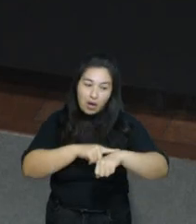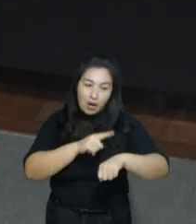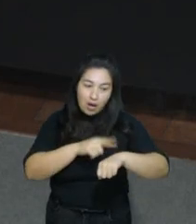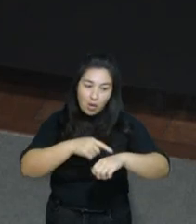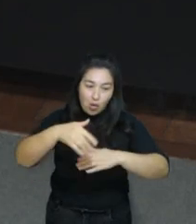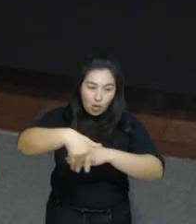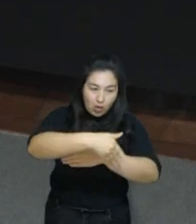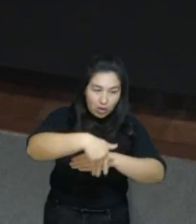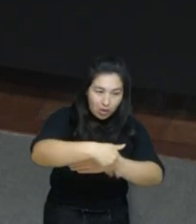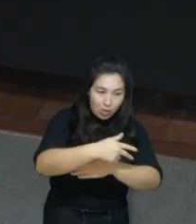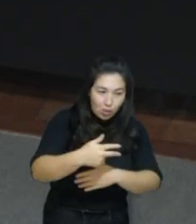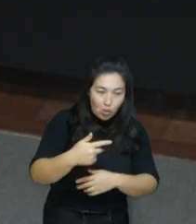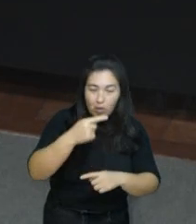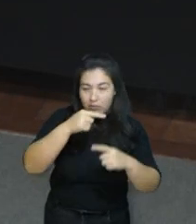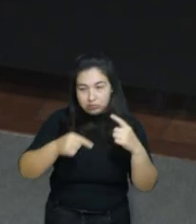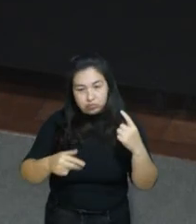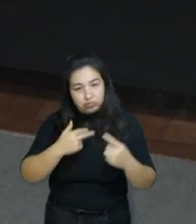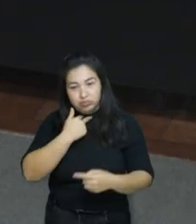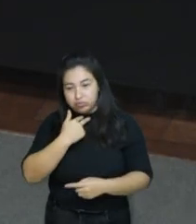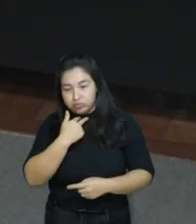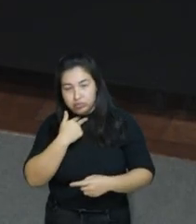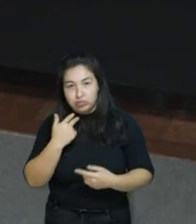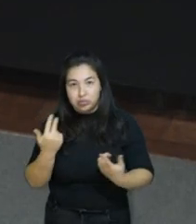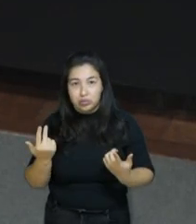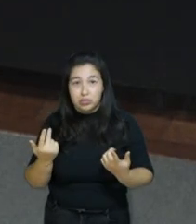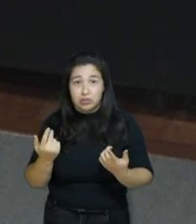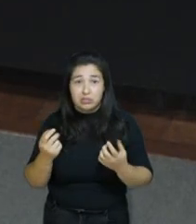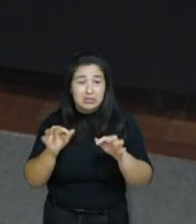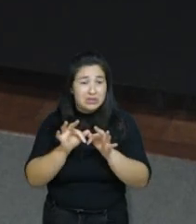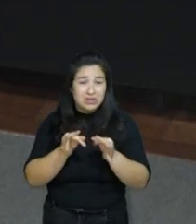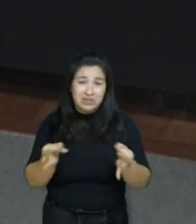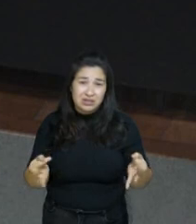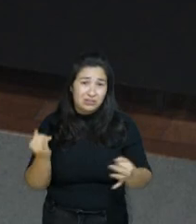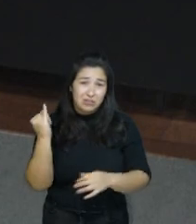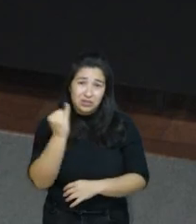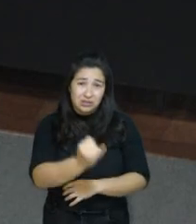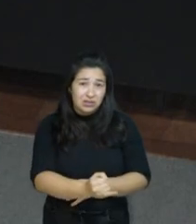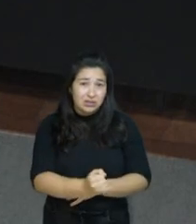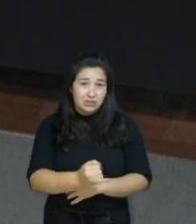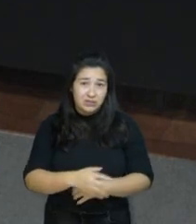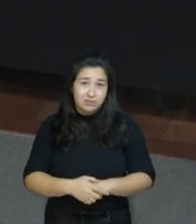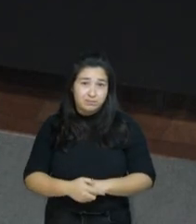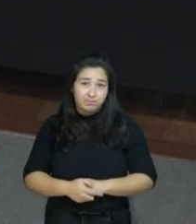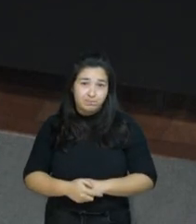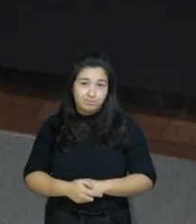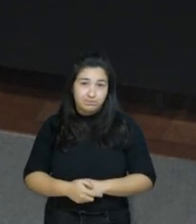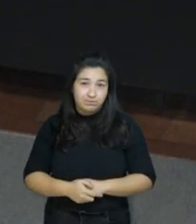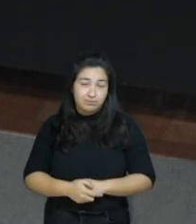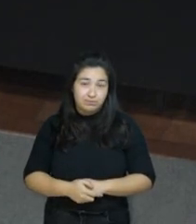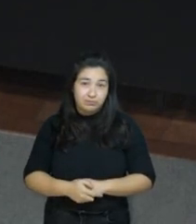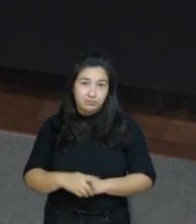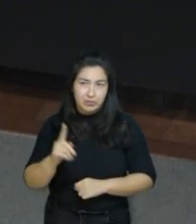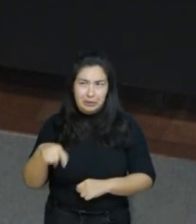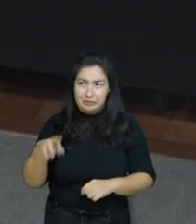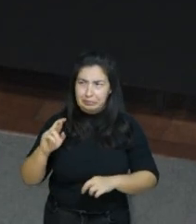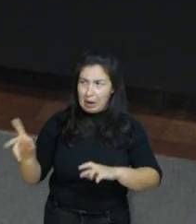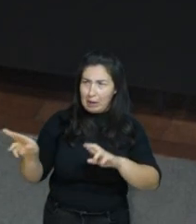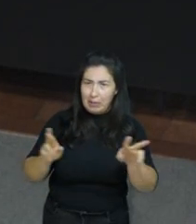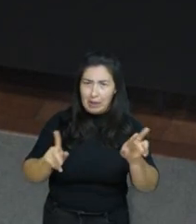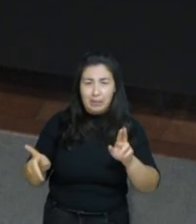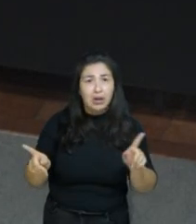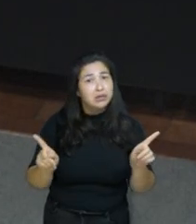hora, nananana, sabe? São aquelas coisas assim, não é nada fantástico. Nada